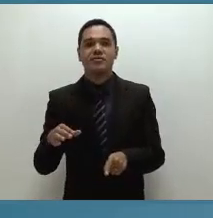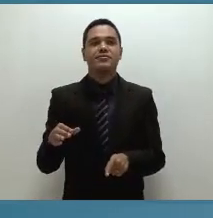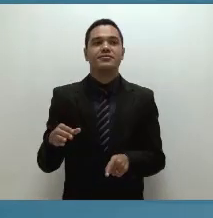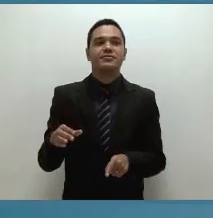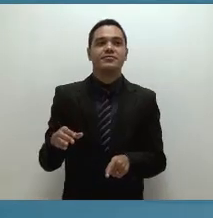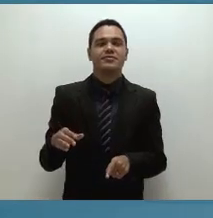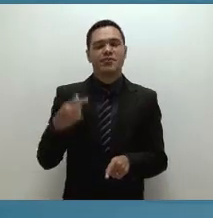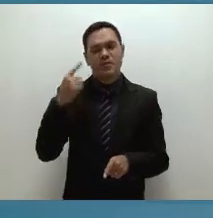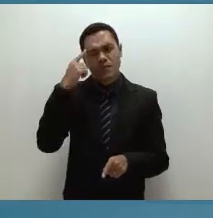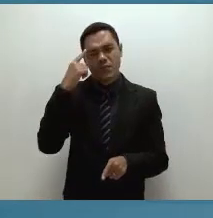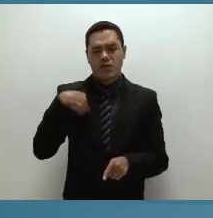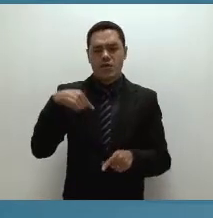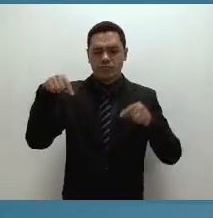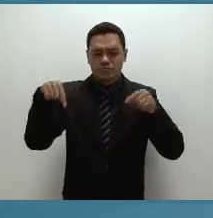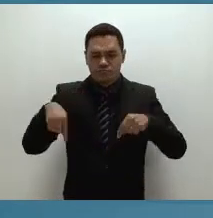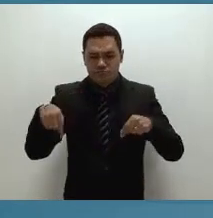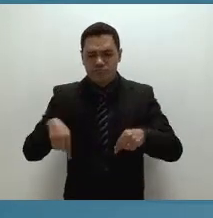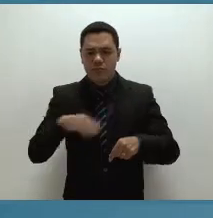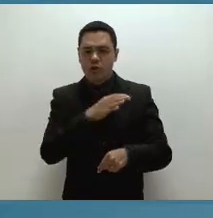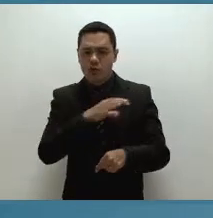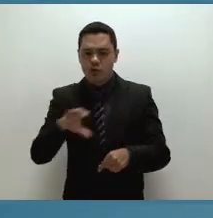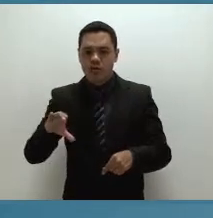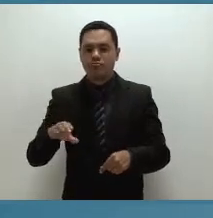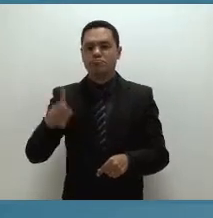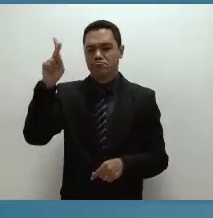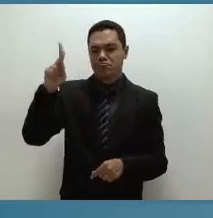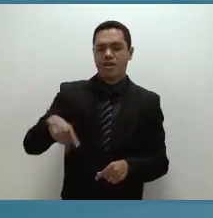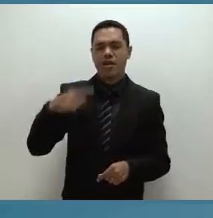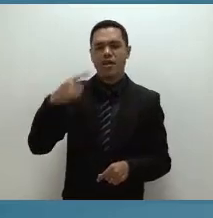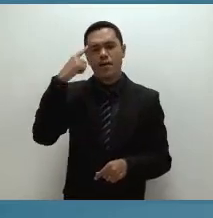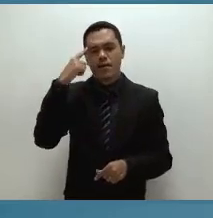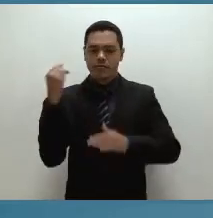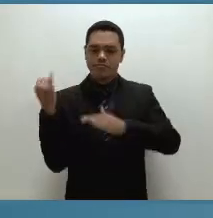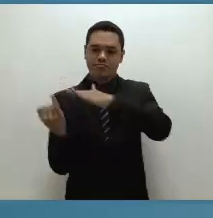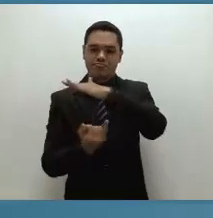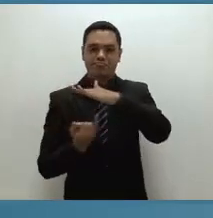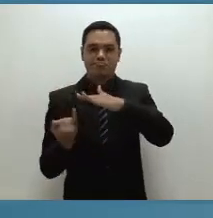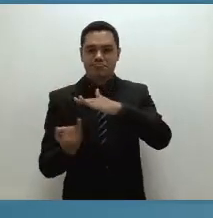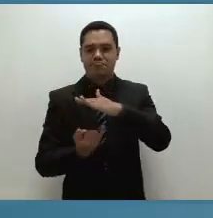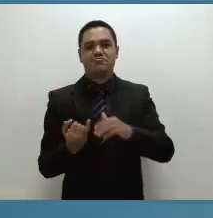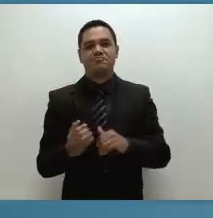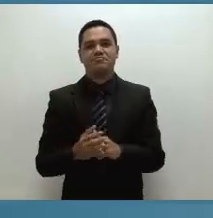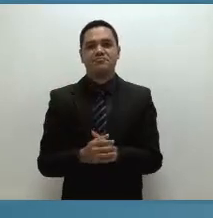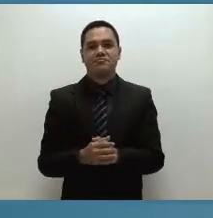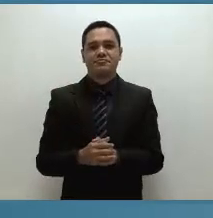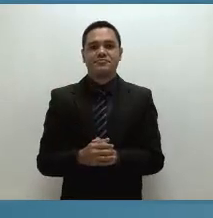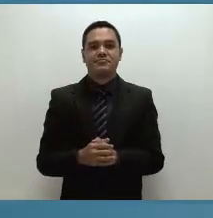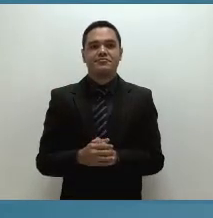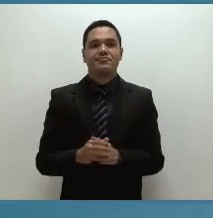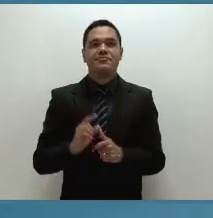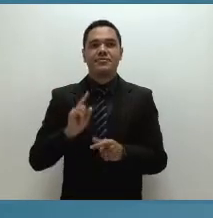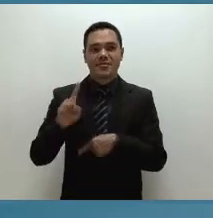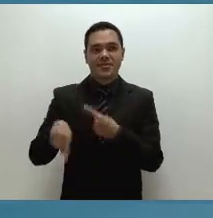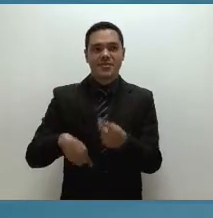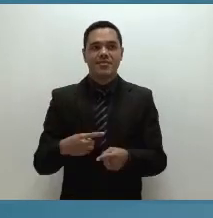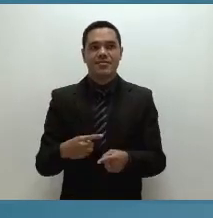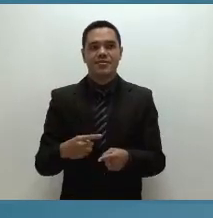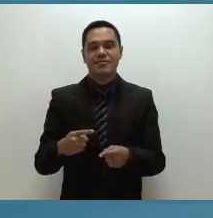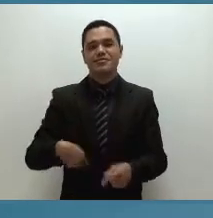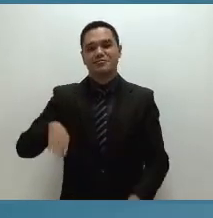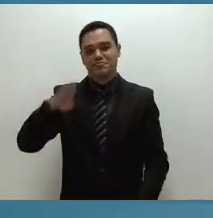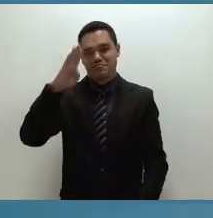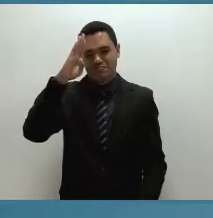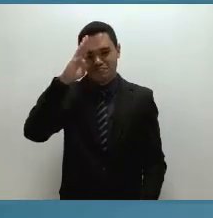sou corregedor. Então, eu penso como uma instituição. Depois eu volto para ser soldado, eu vou